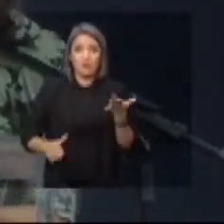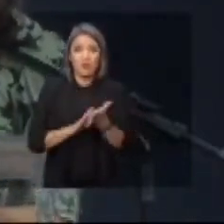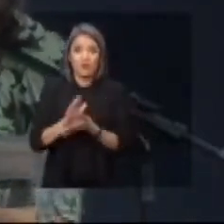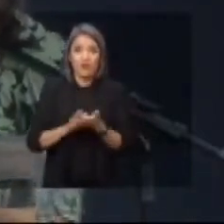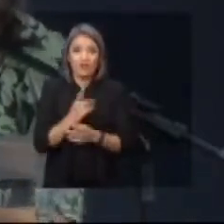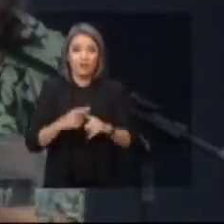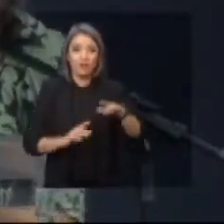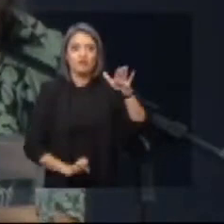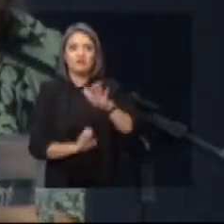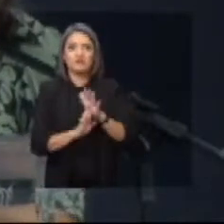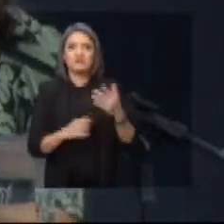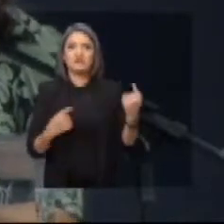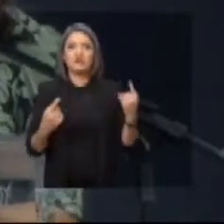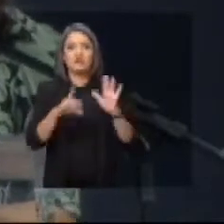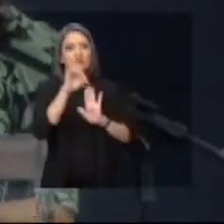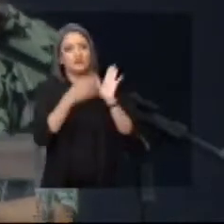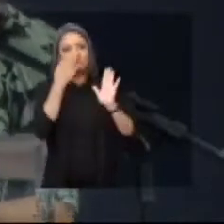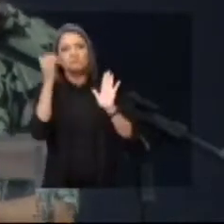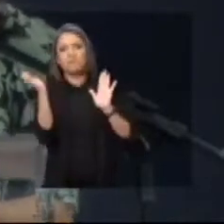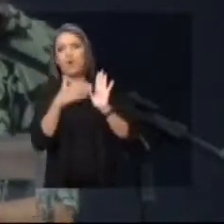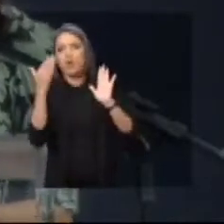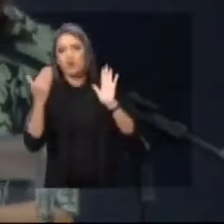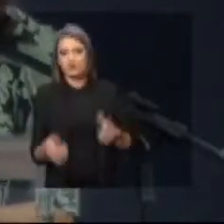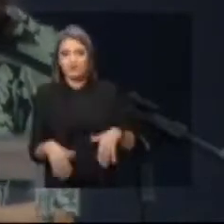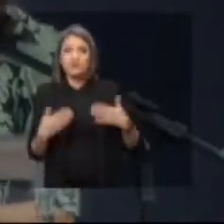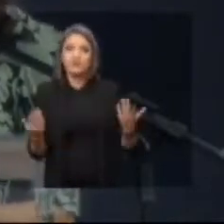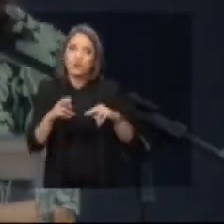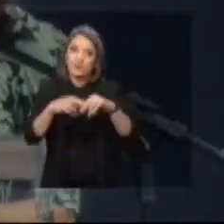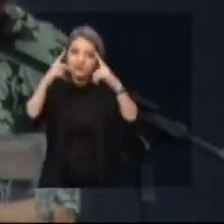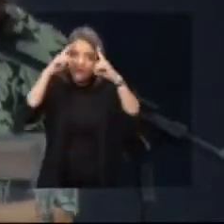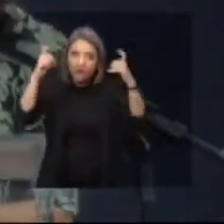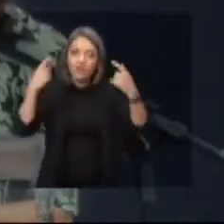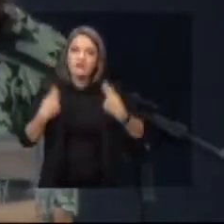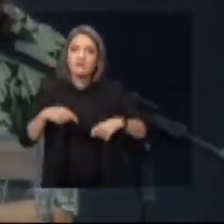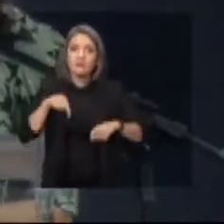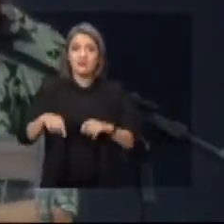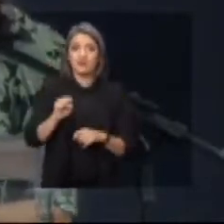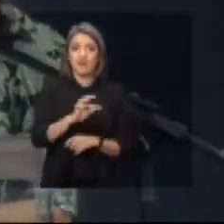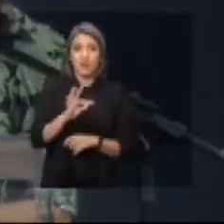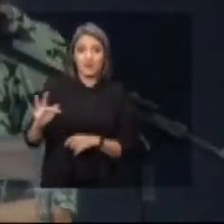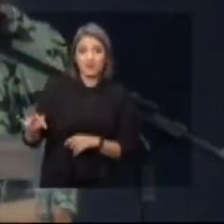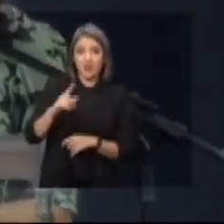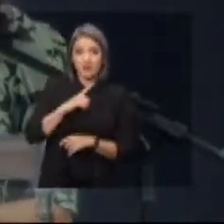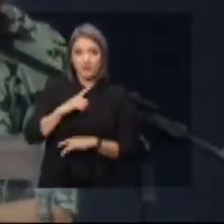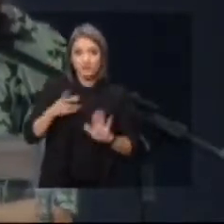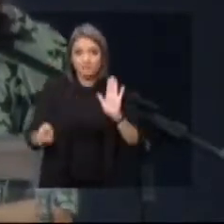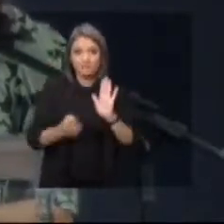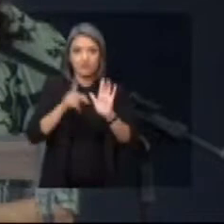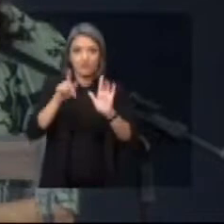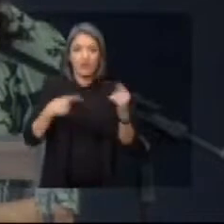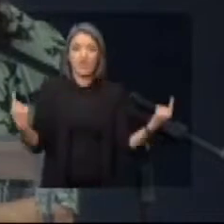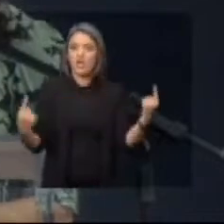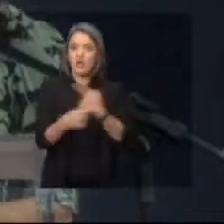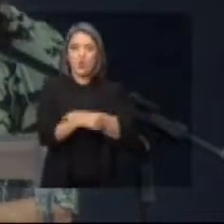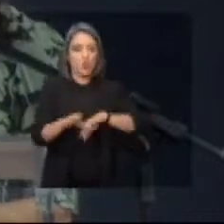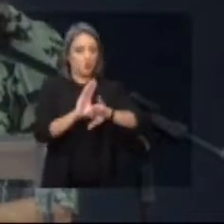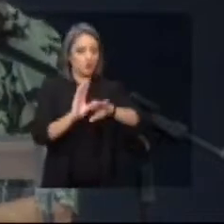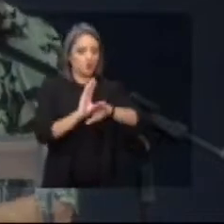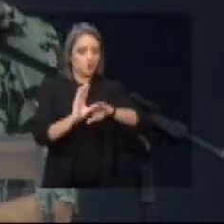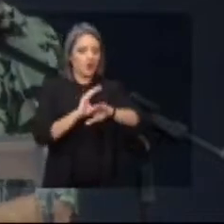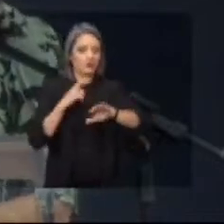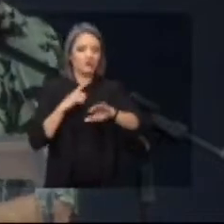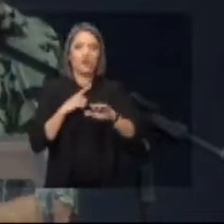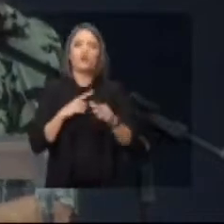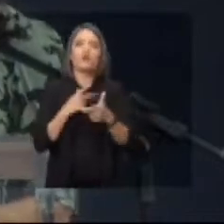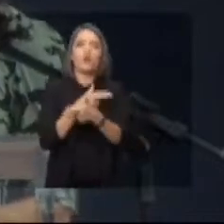diante desse quadro de sistemática violência é necessário que esse Suprema corte reconheça que é inconstitucional a retirada de pertences